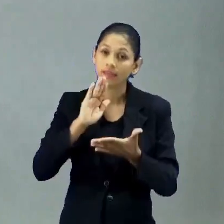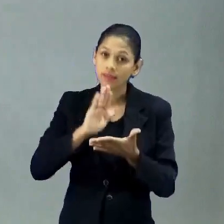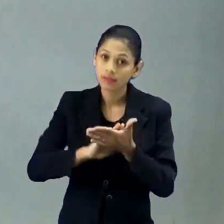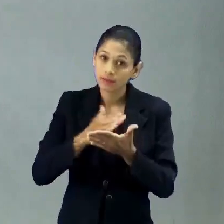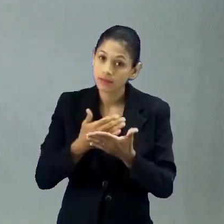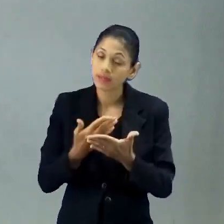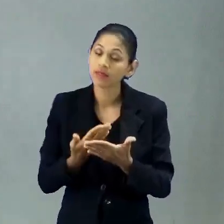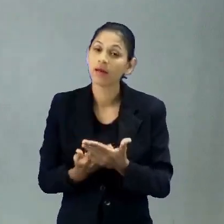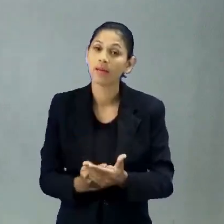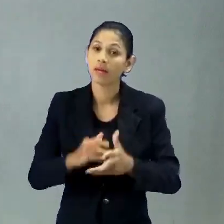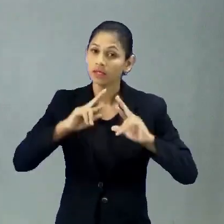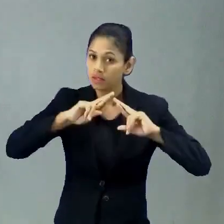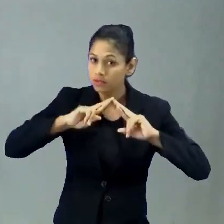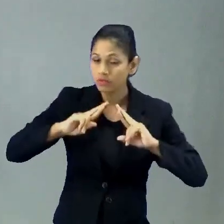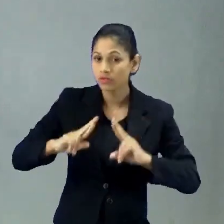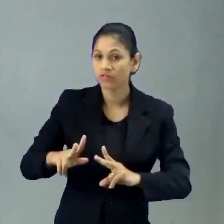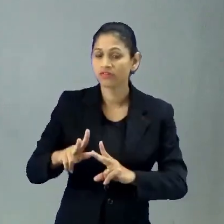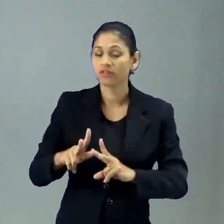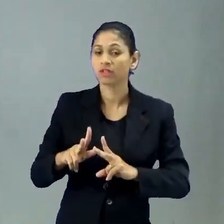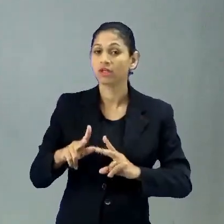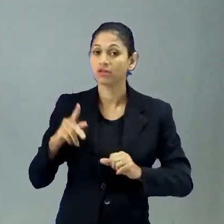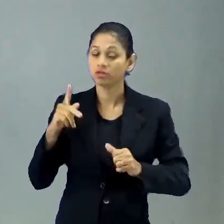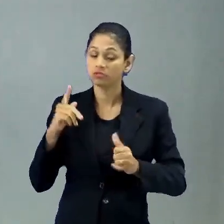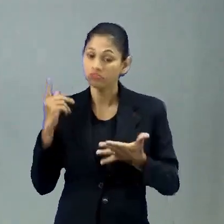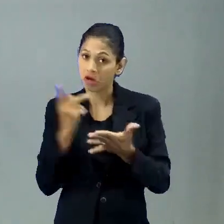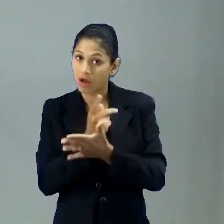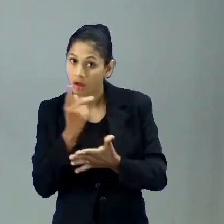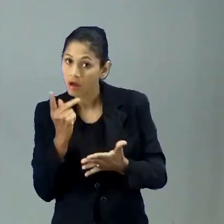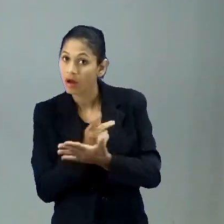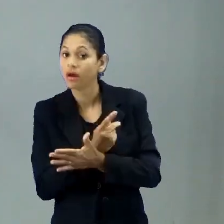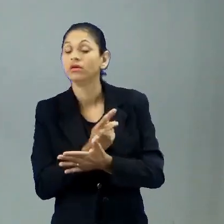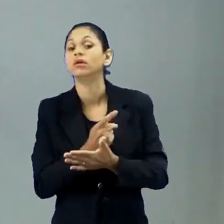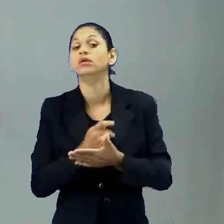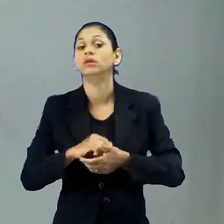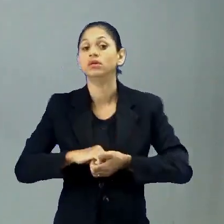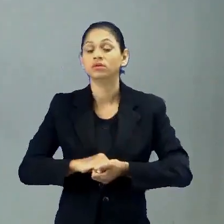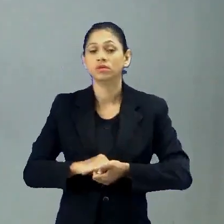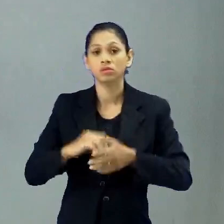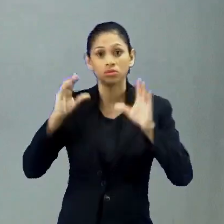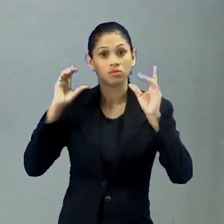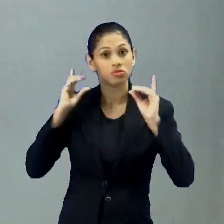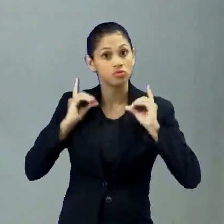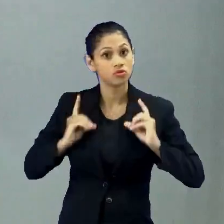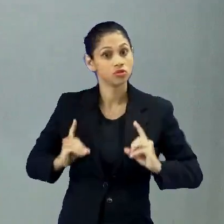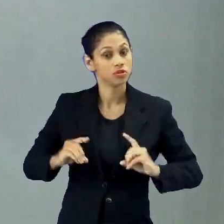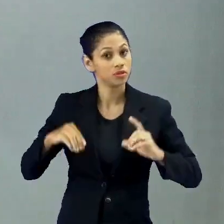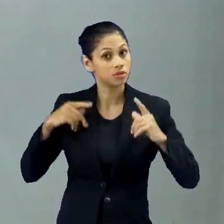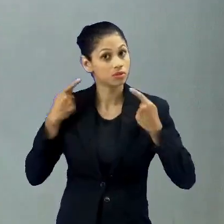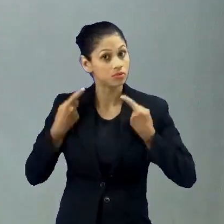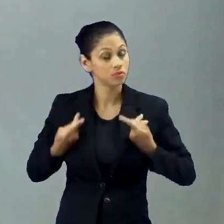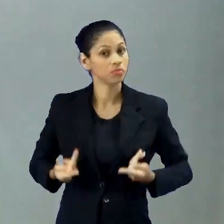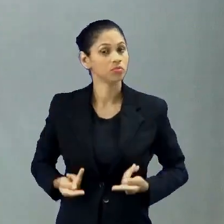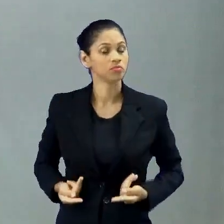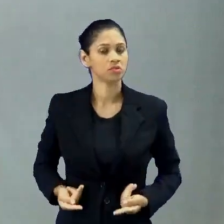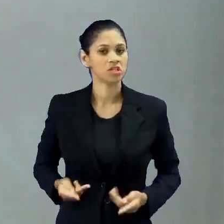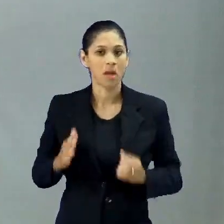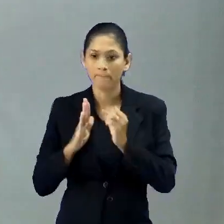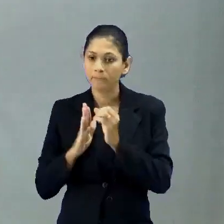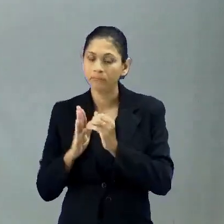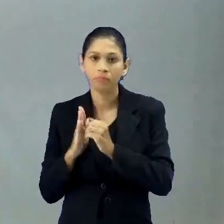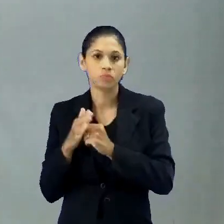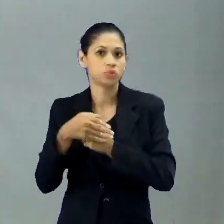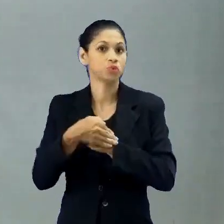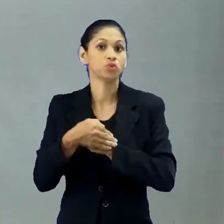maneira completamente equivocada. Os direitos humanos, eles não estão para proteger exclusivamente